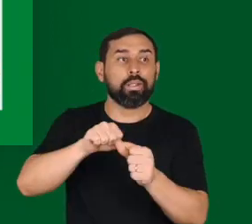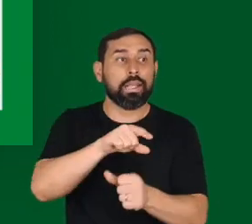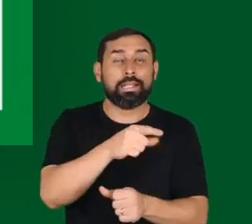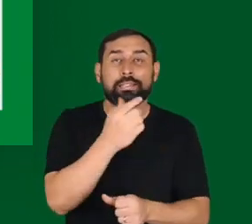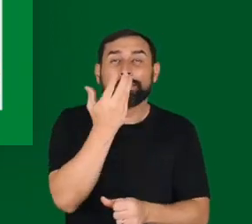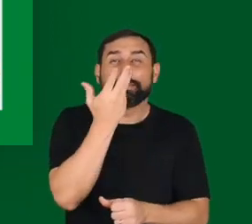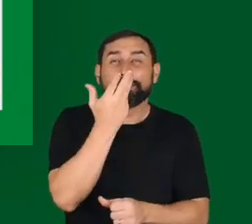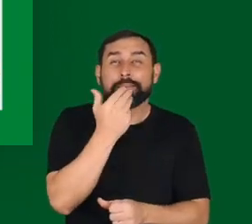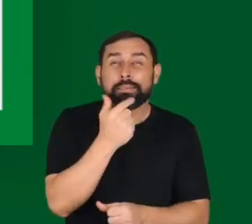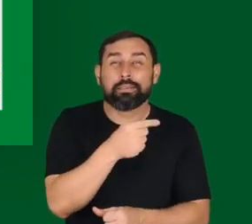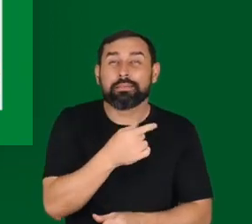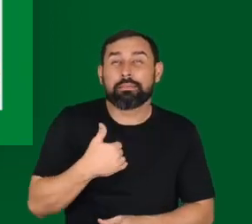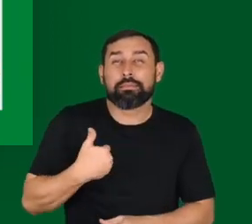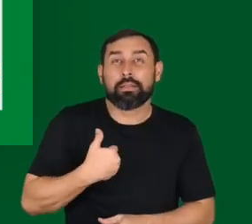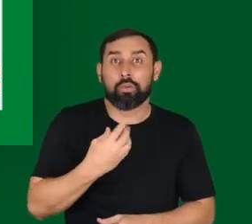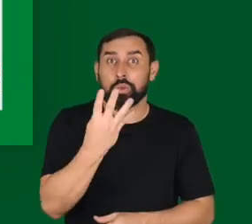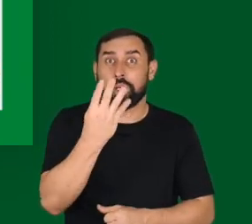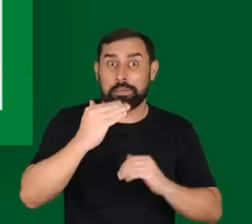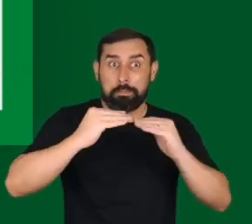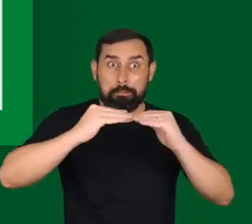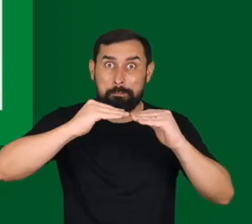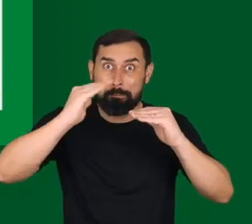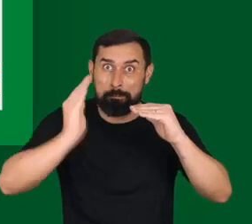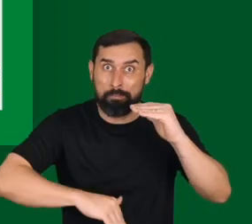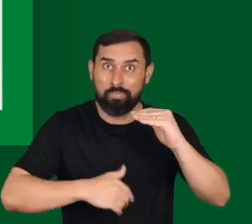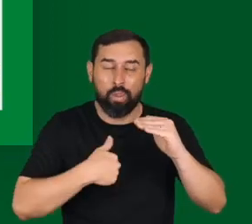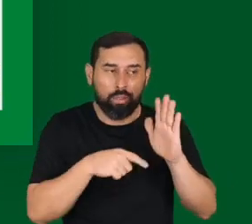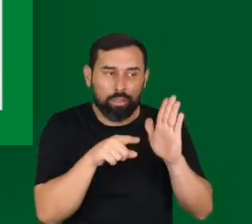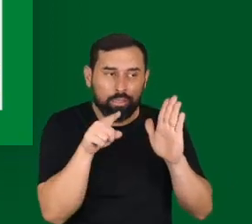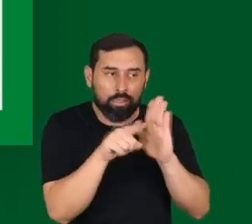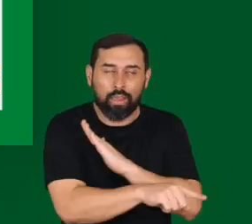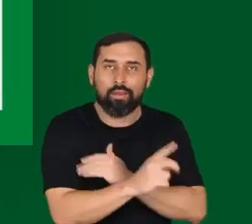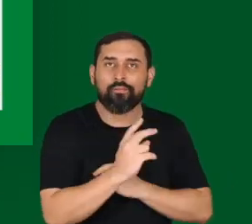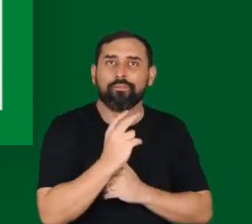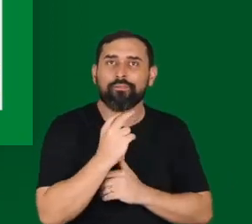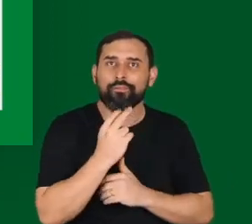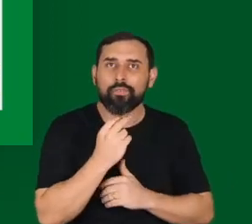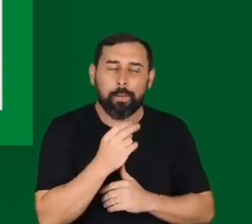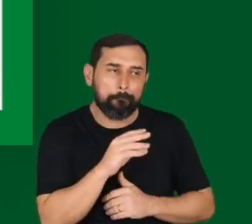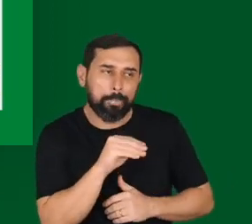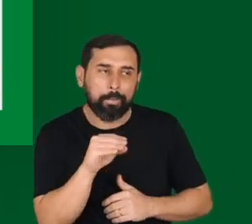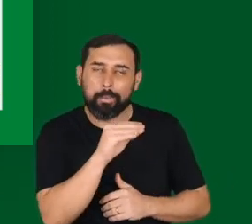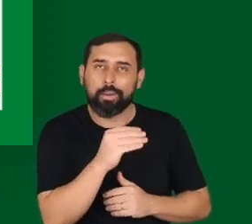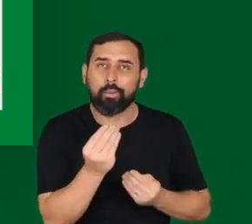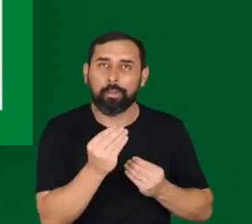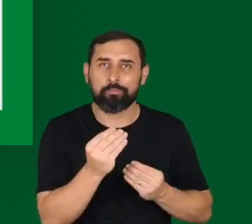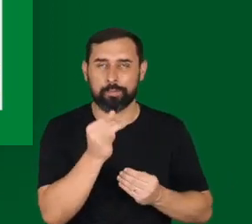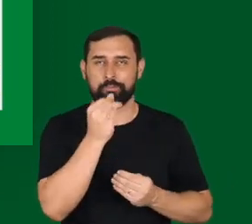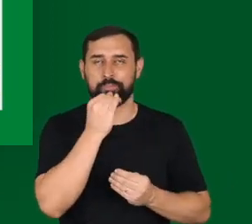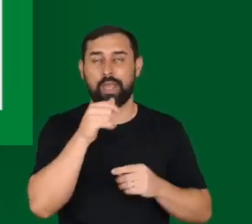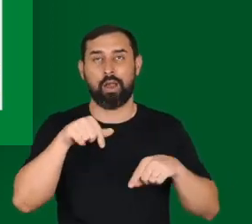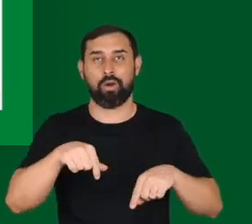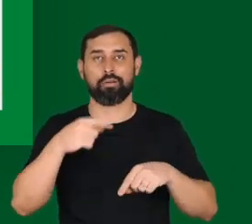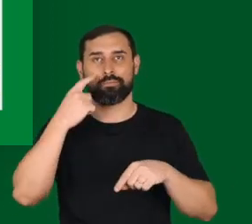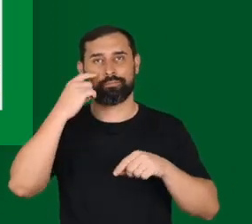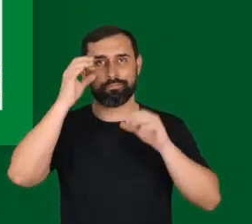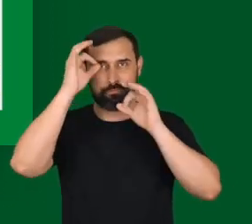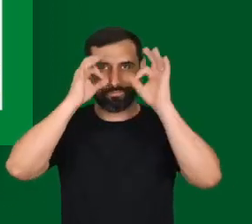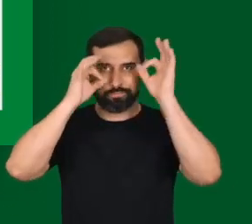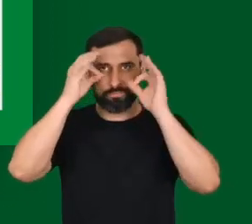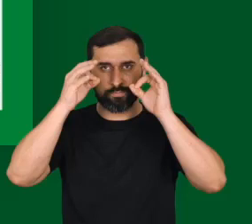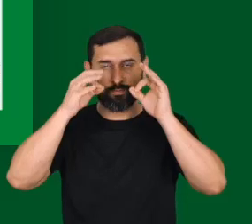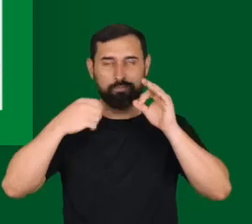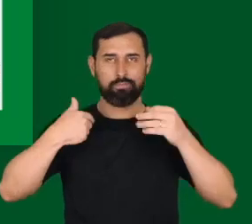crianças menores de 4 anos na resposta verbal. Então, eu vou falar um pouquinho da resposta ocular, motora, e a gente vai